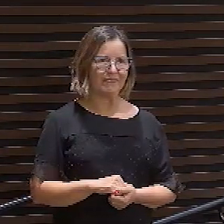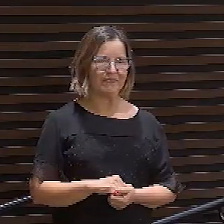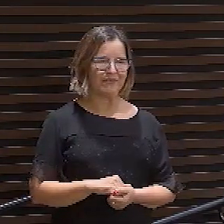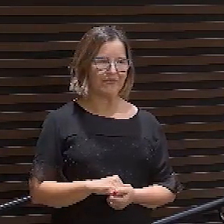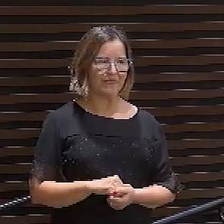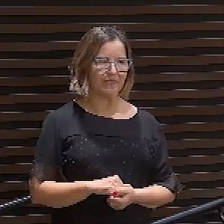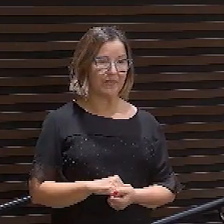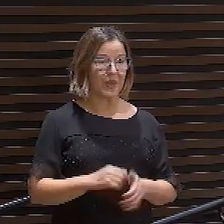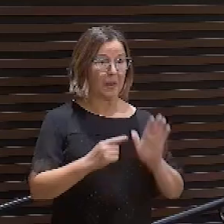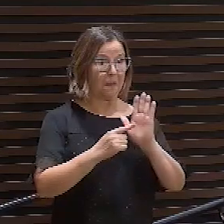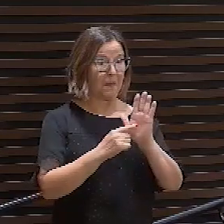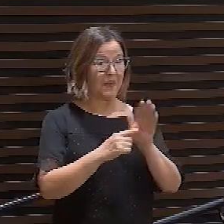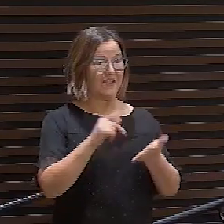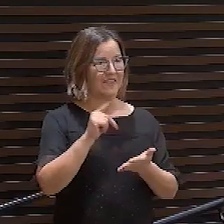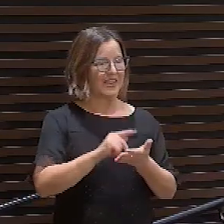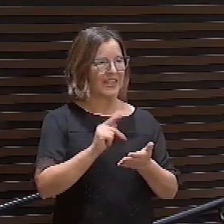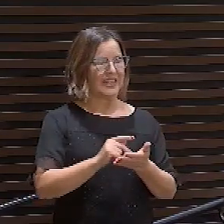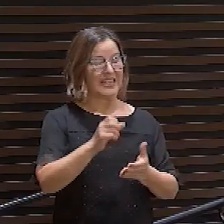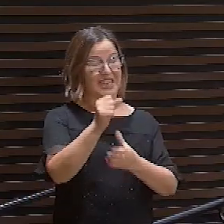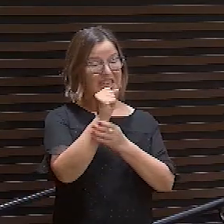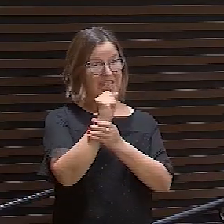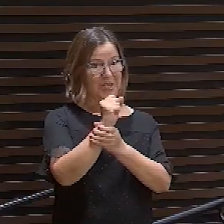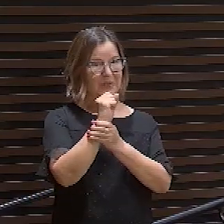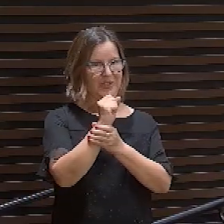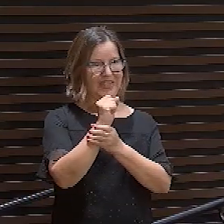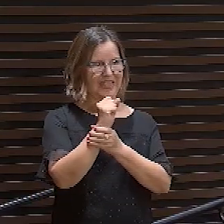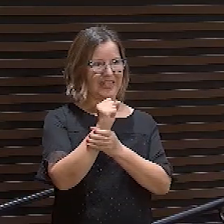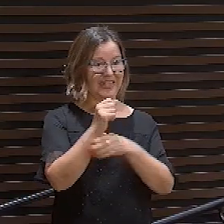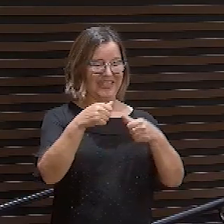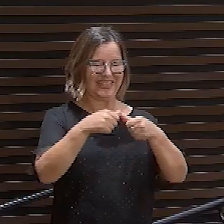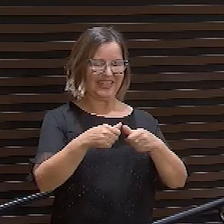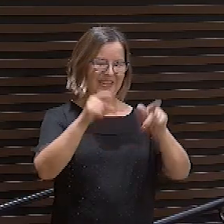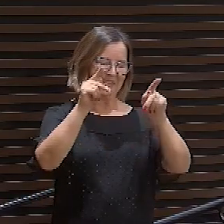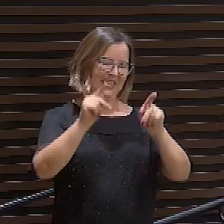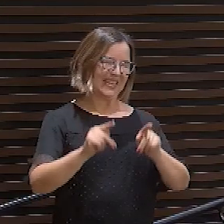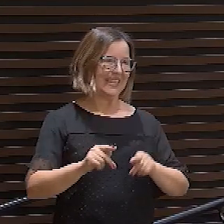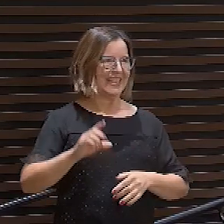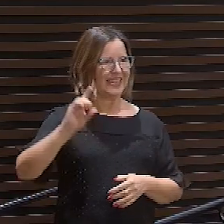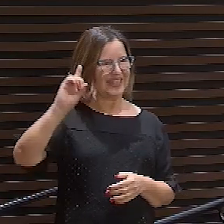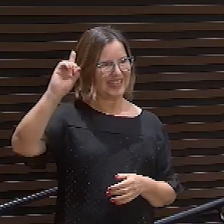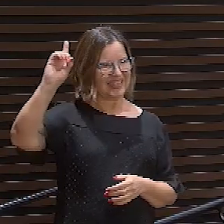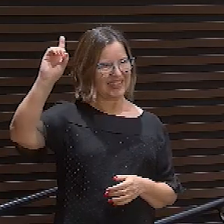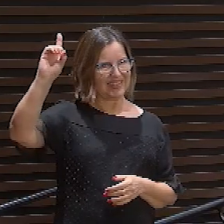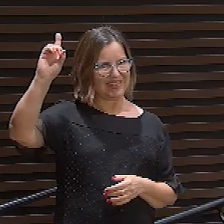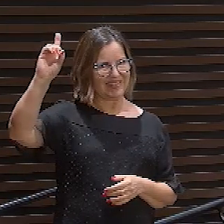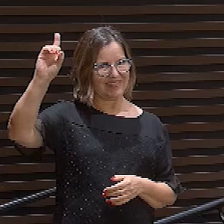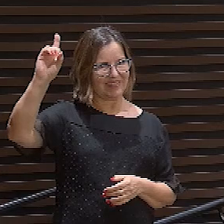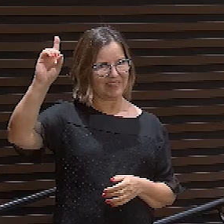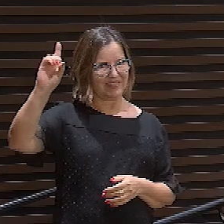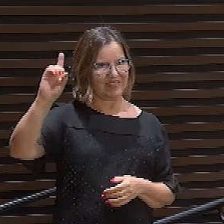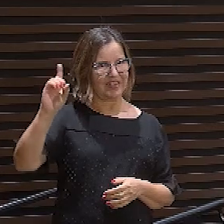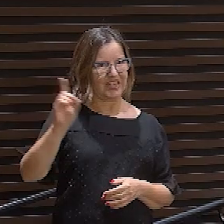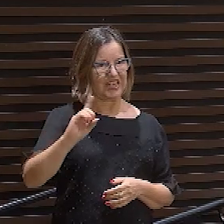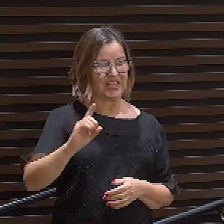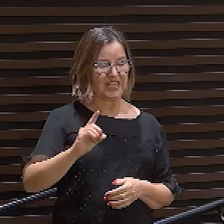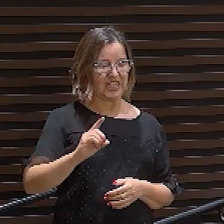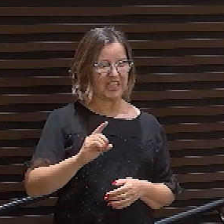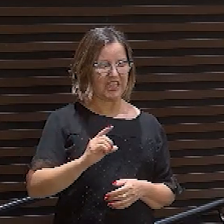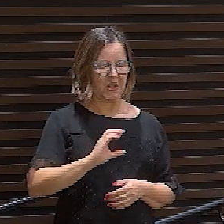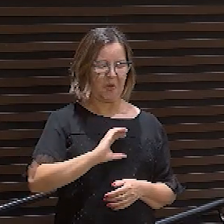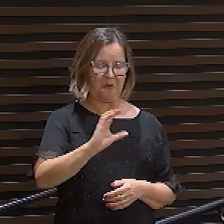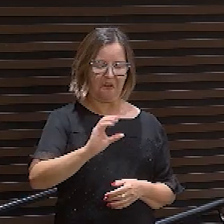Destaca a verdadeira segurança em estar na presença de Deus, não nas riquezas deste